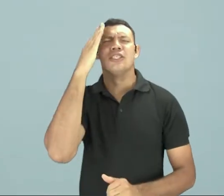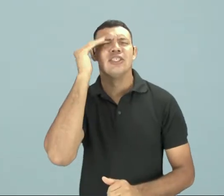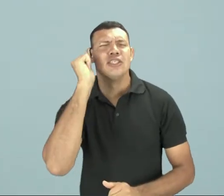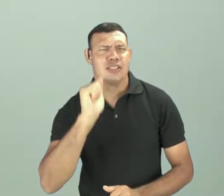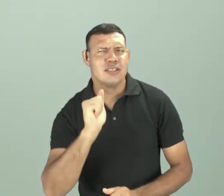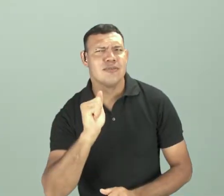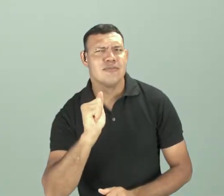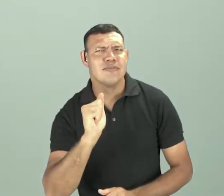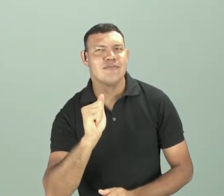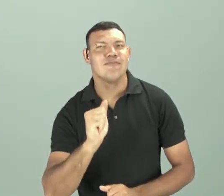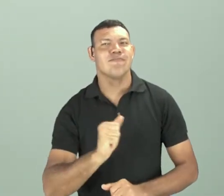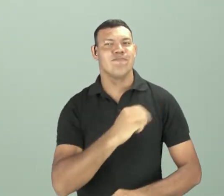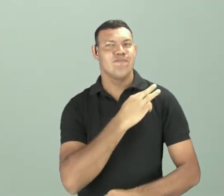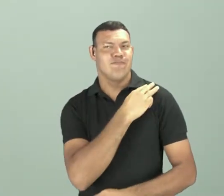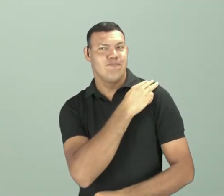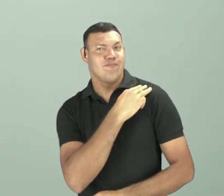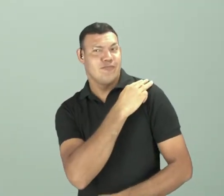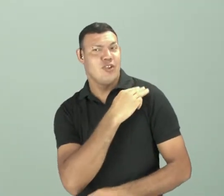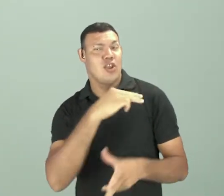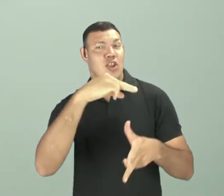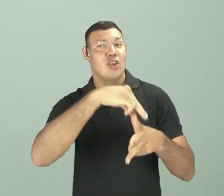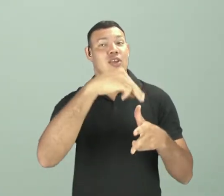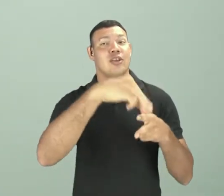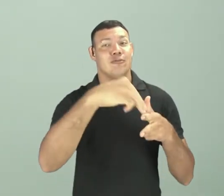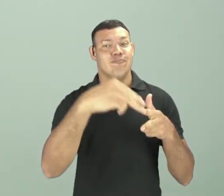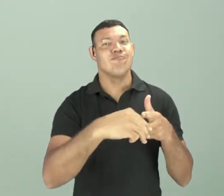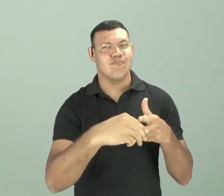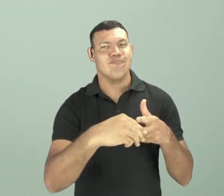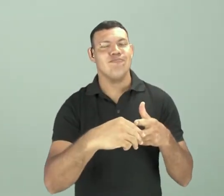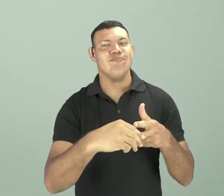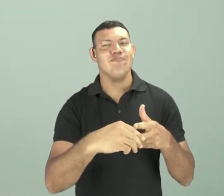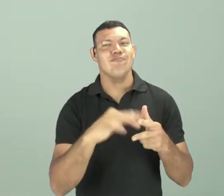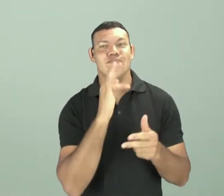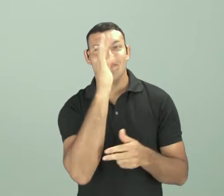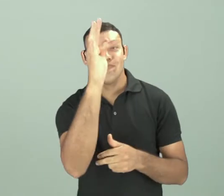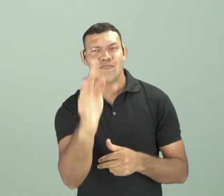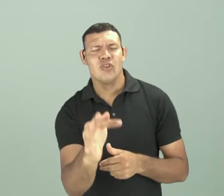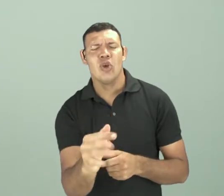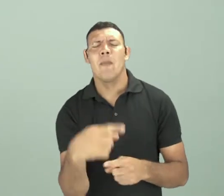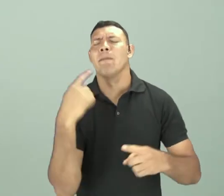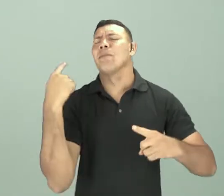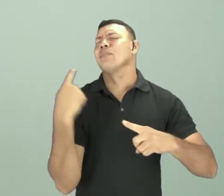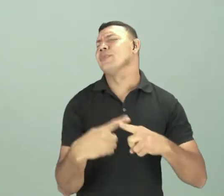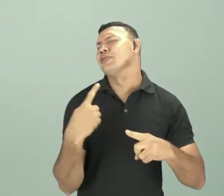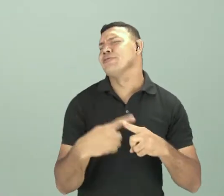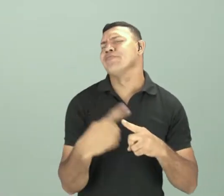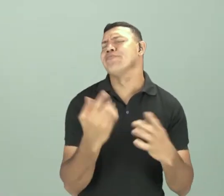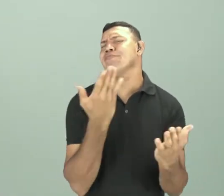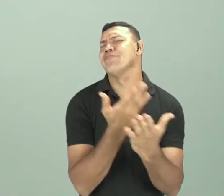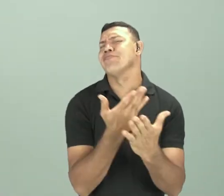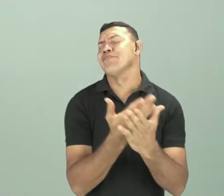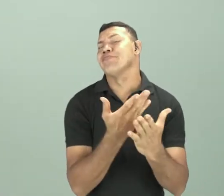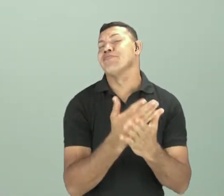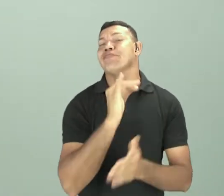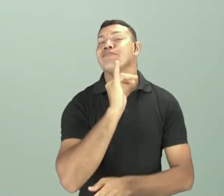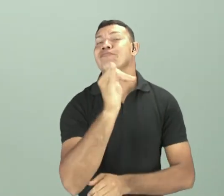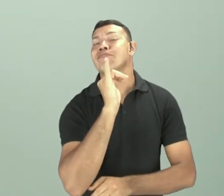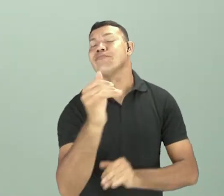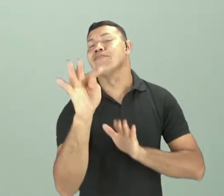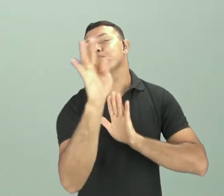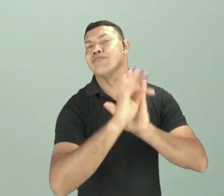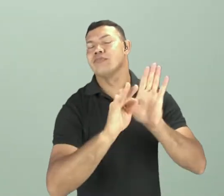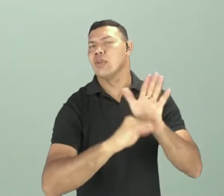aí, aluno do ensino médio, vai fazer o Enem daqui a alguns dias, está pensando, para que eu tenho que estudar o texto narrativo?